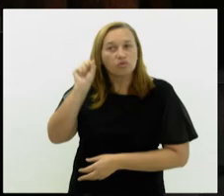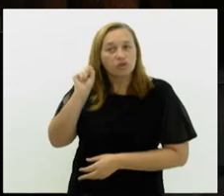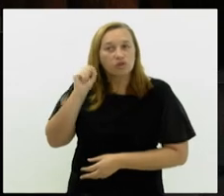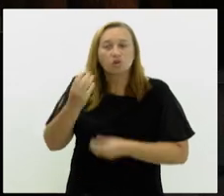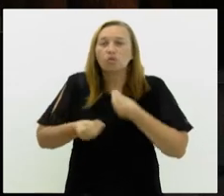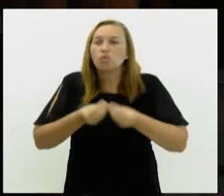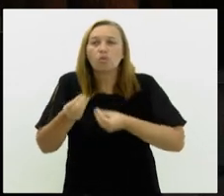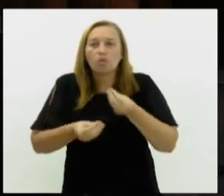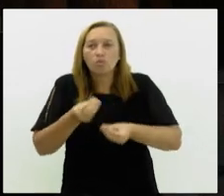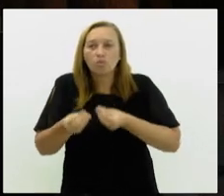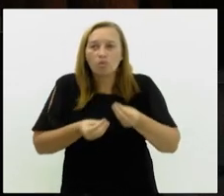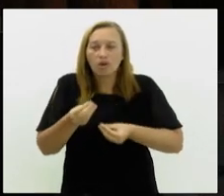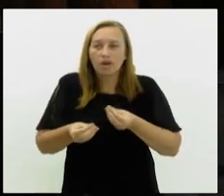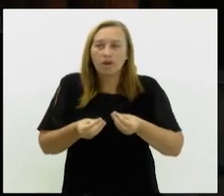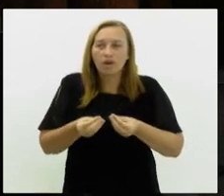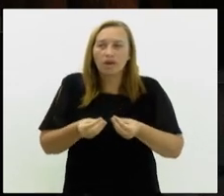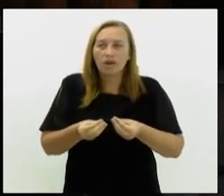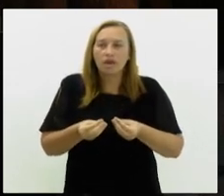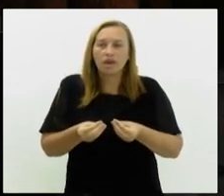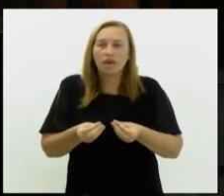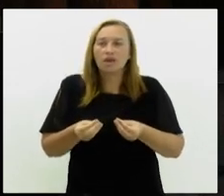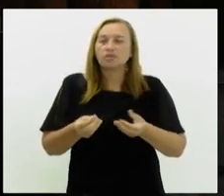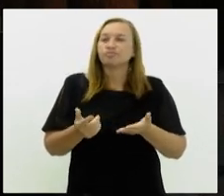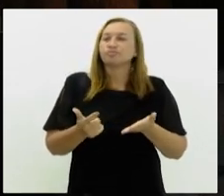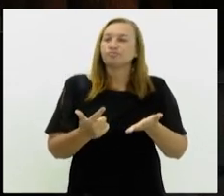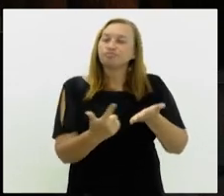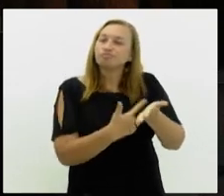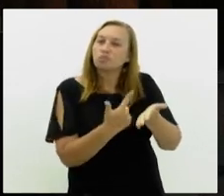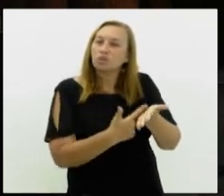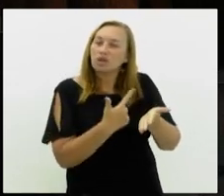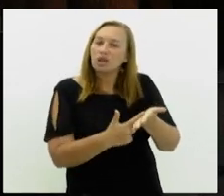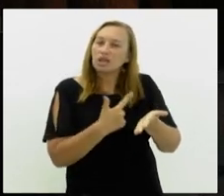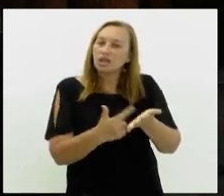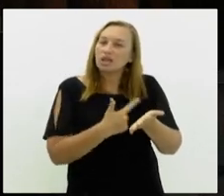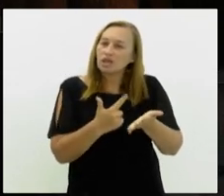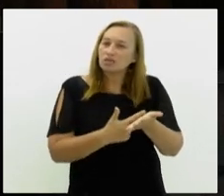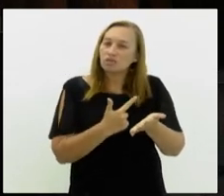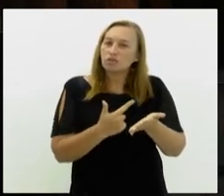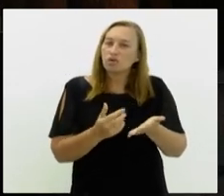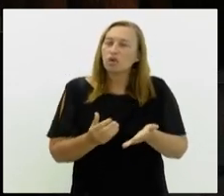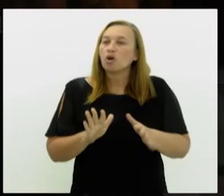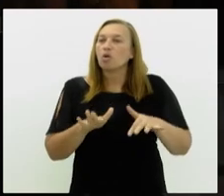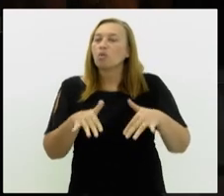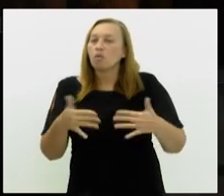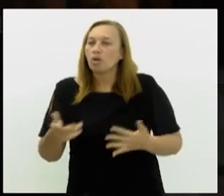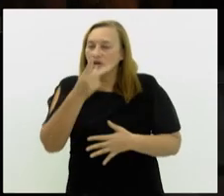classificação etária de uma obra literária, não pegar um trecho,